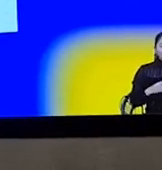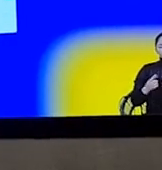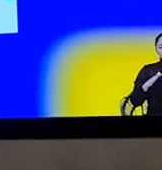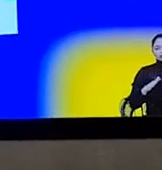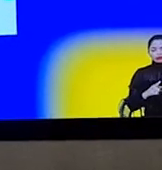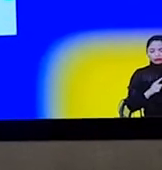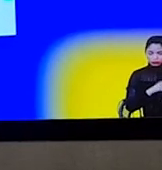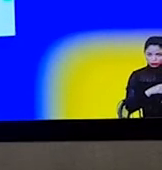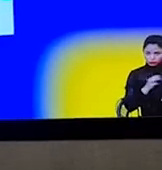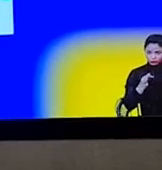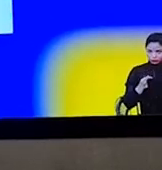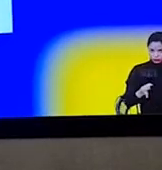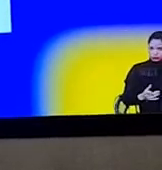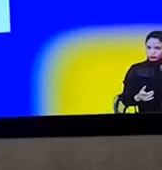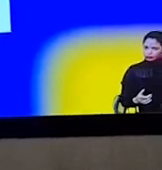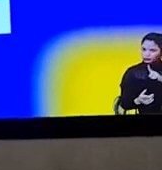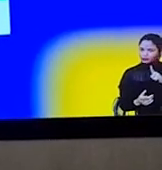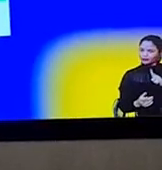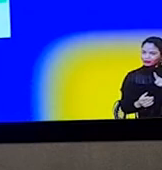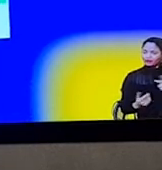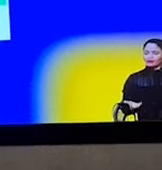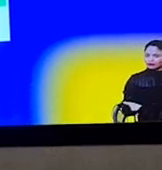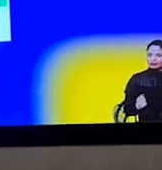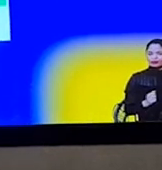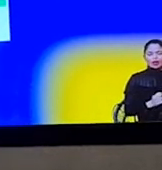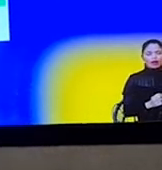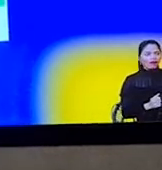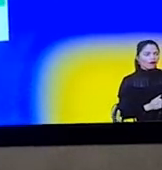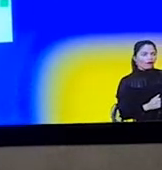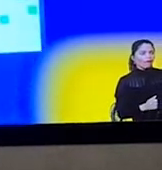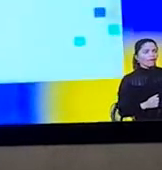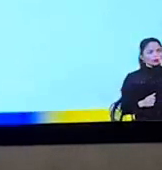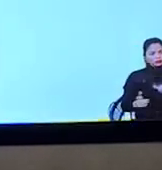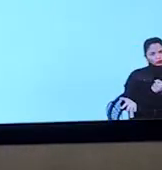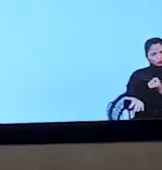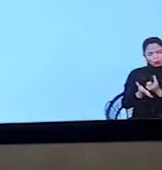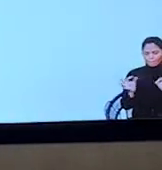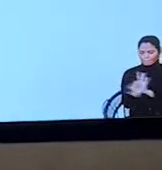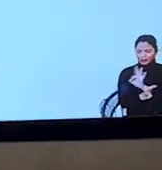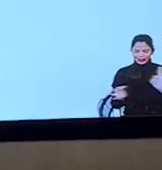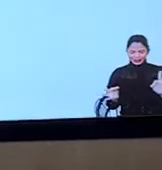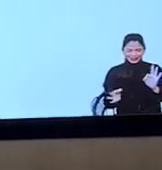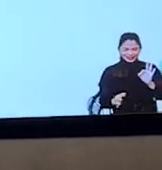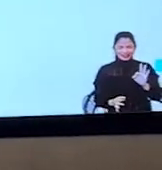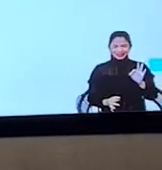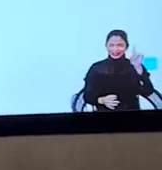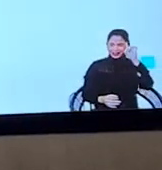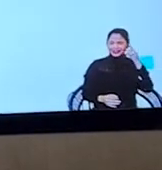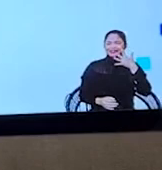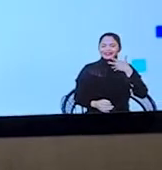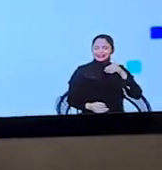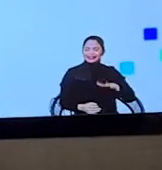no prazo. Lembra que a gente falou do ganha-ganha? Imagina um cenário onde um cliente compra um presente para o Dia das Crianças para o seu filho, onde ele